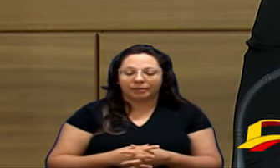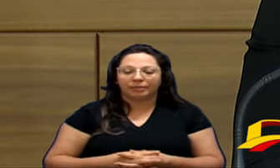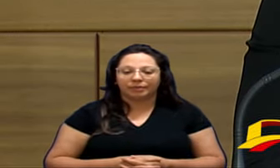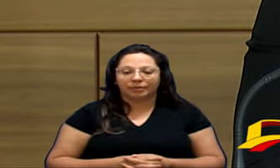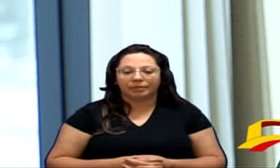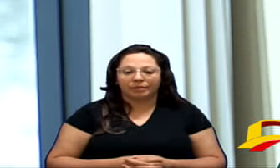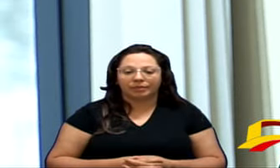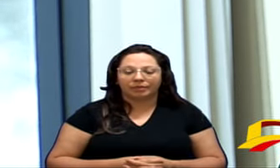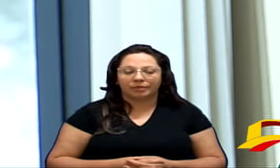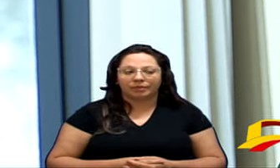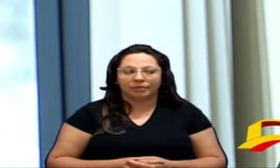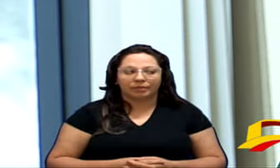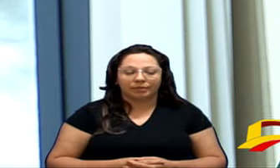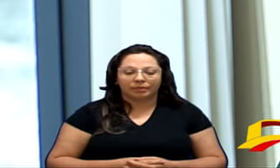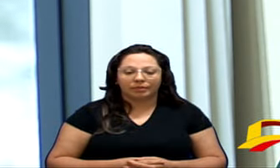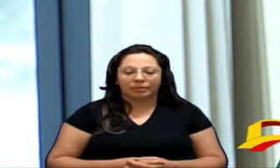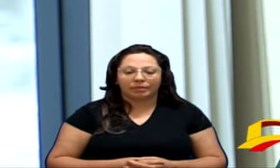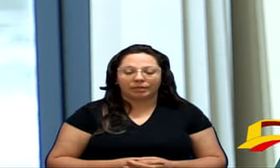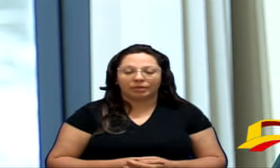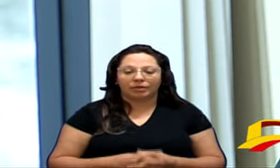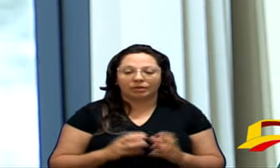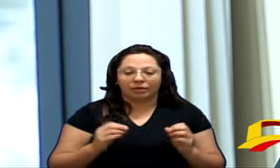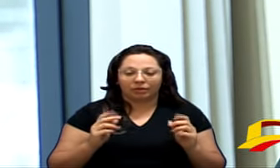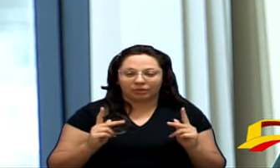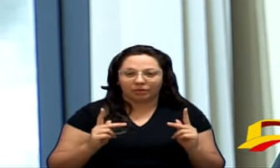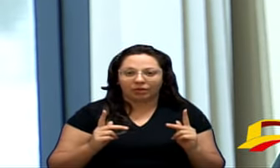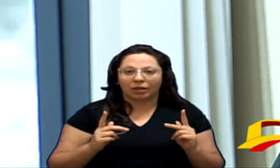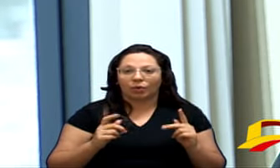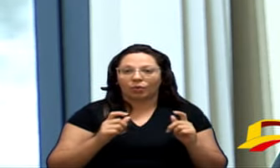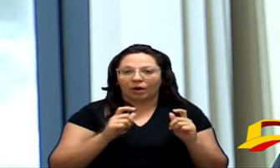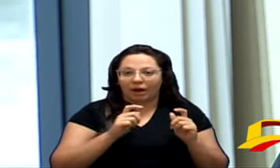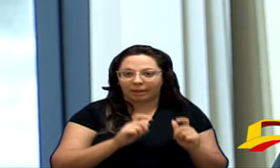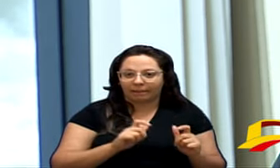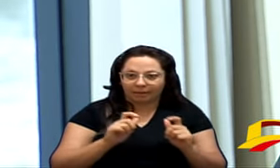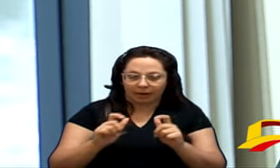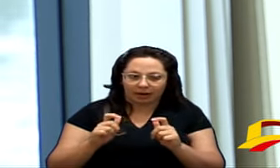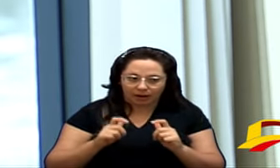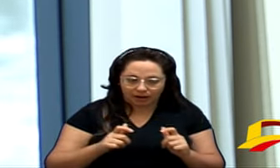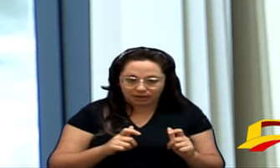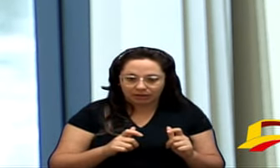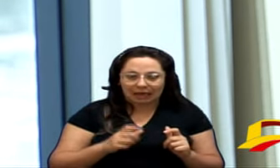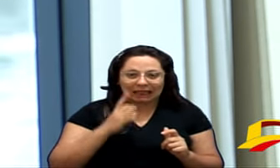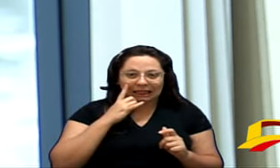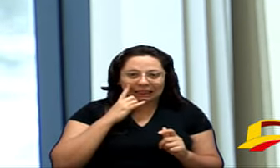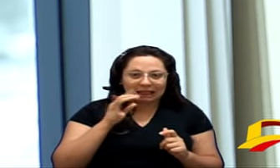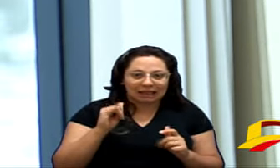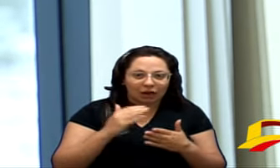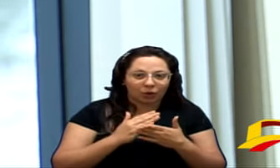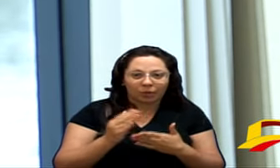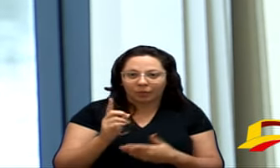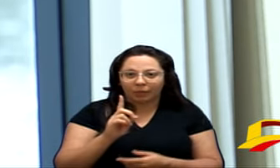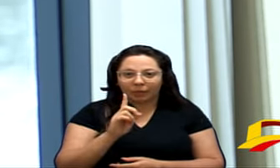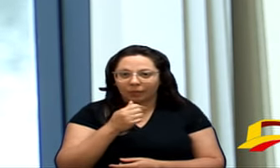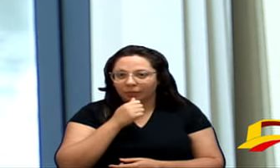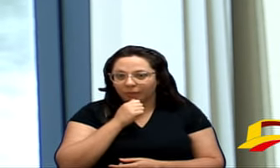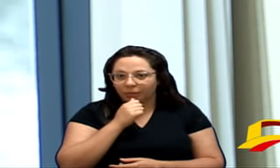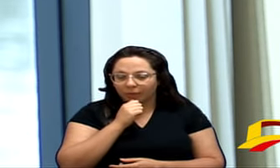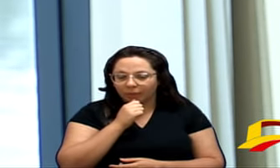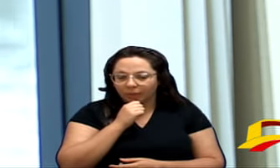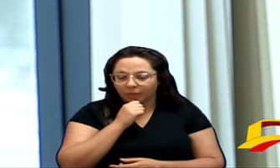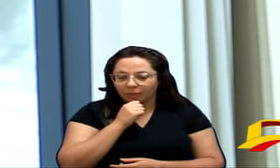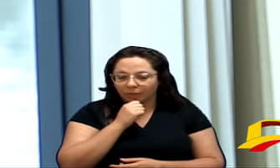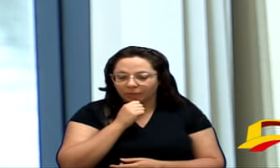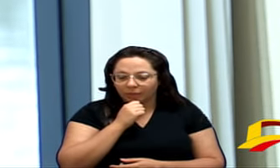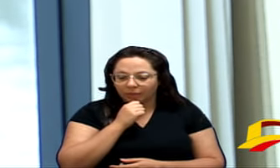então é é isso Tá OK agora as bases então a ainda não tem uma data ainda para começar isso aí é isso demand